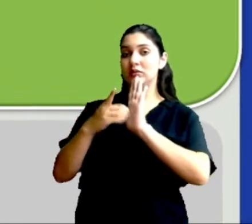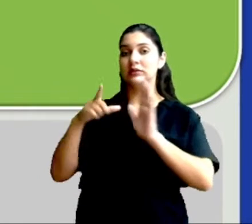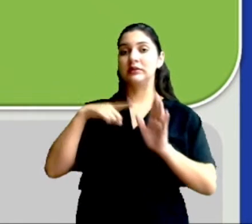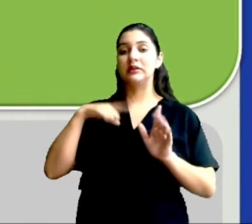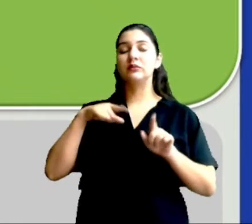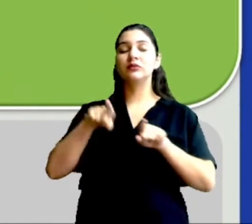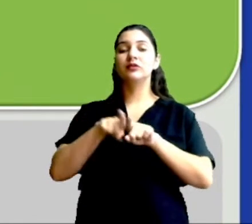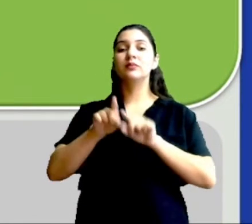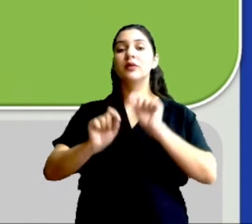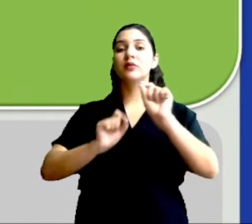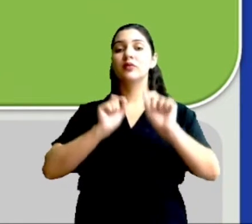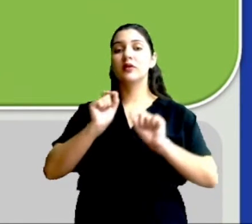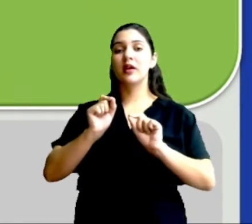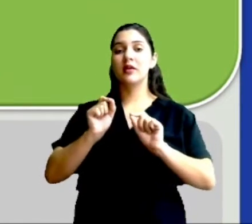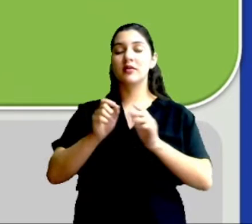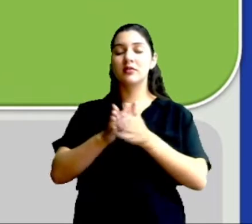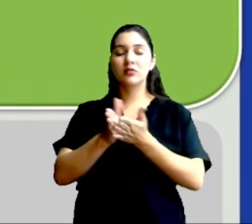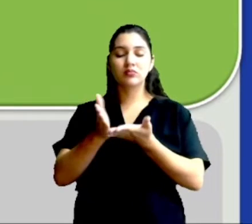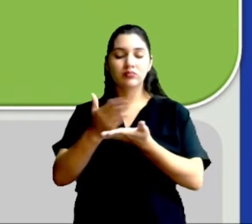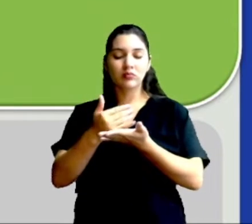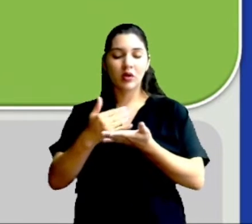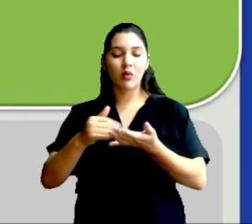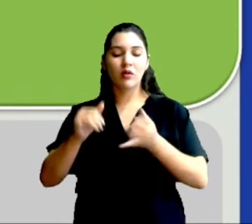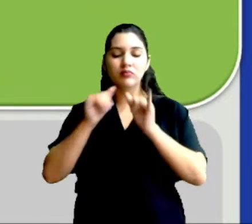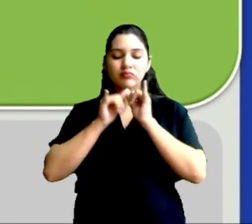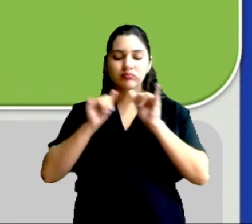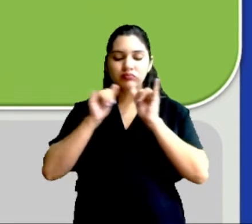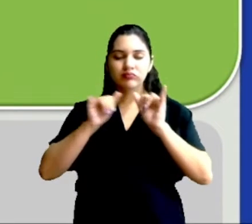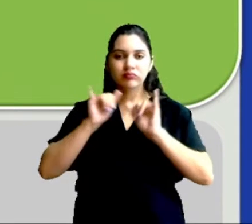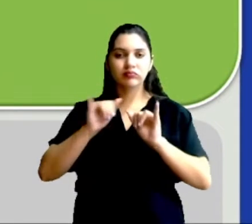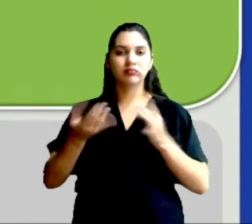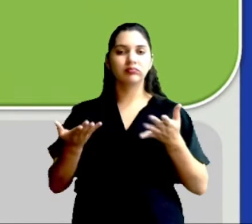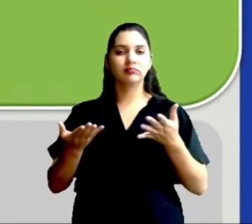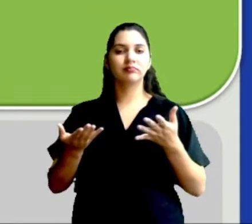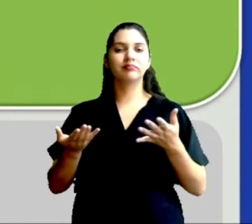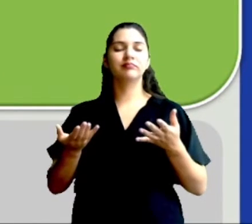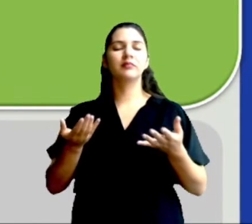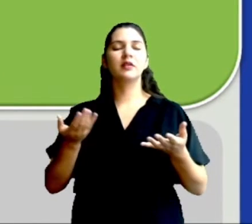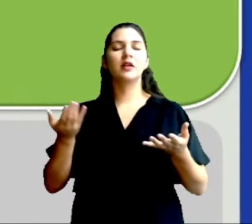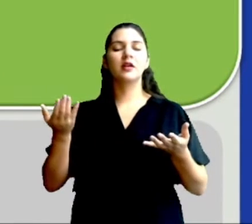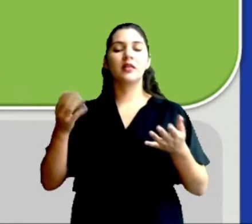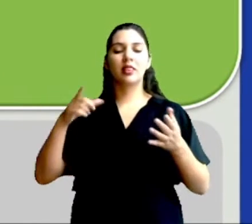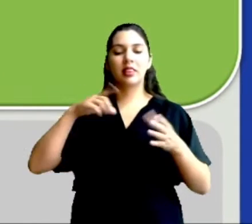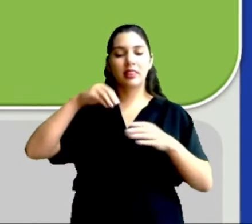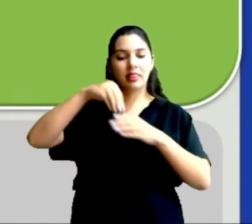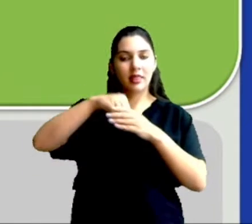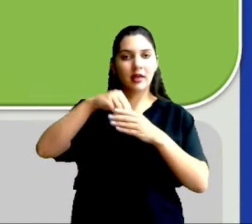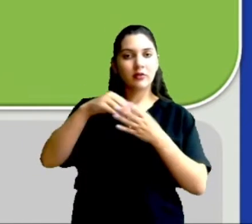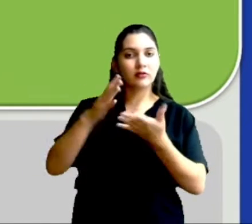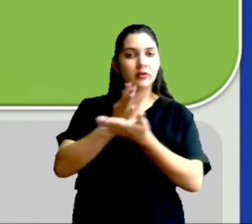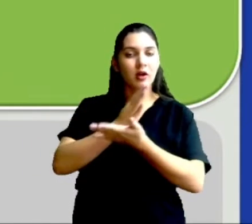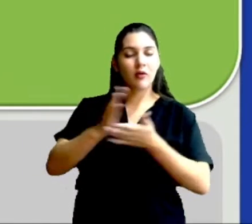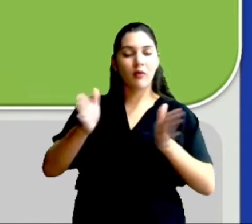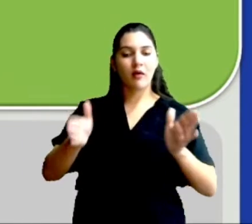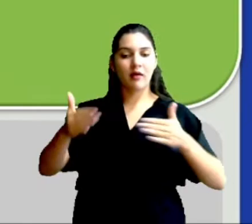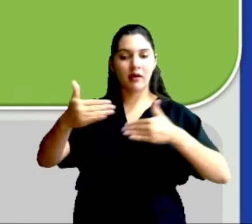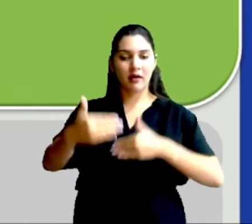também, gente, manuais de instruções. Então, dentro de alguma caixa, de